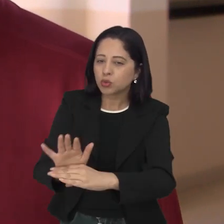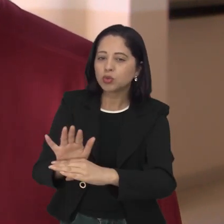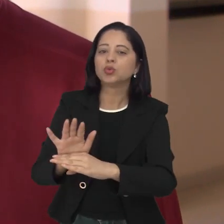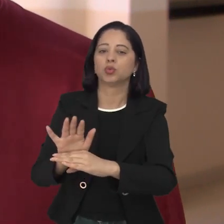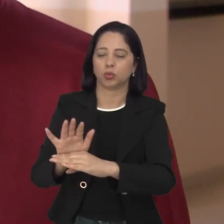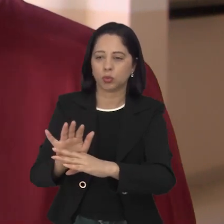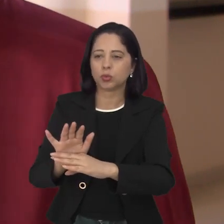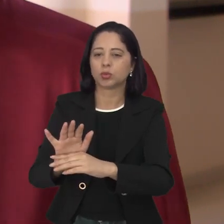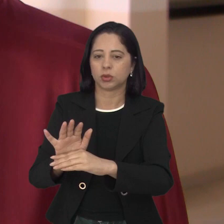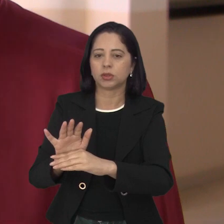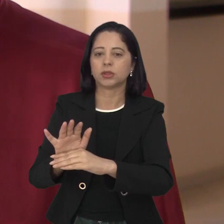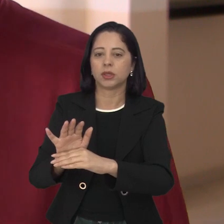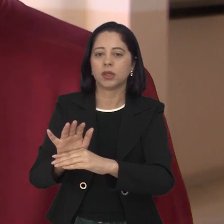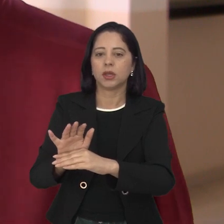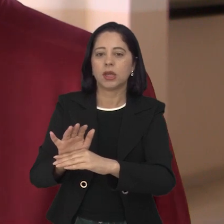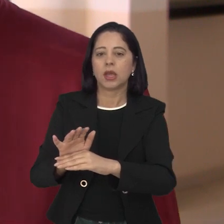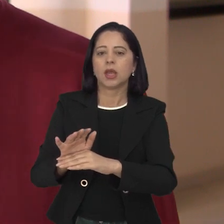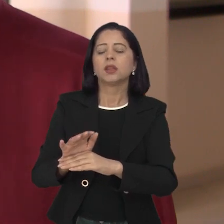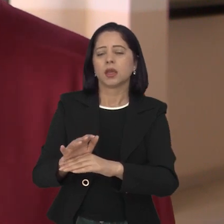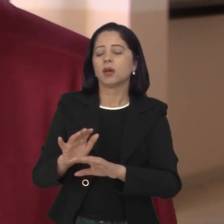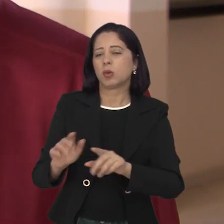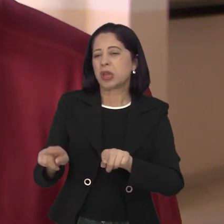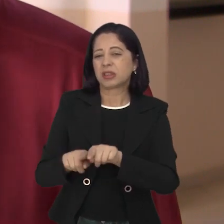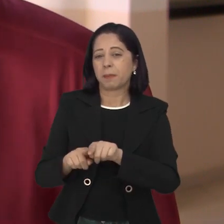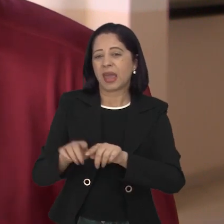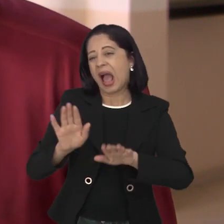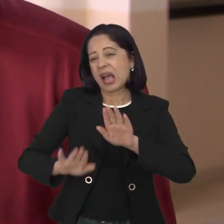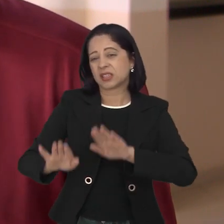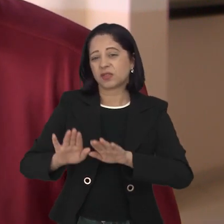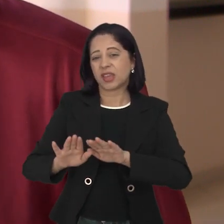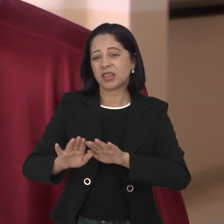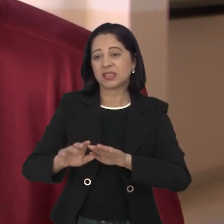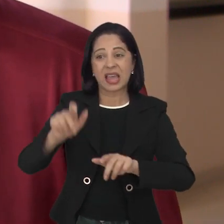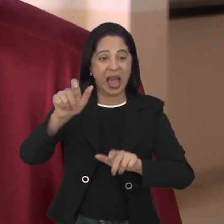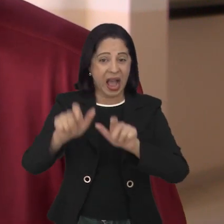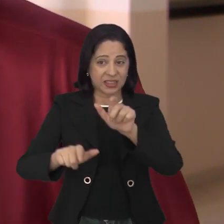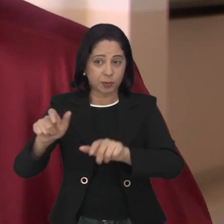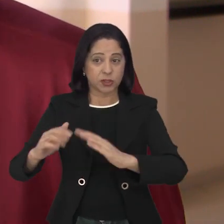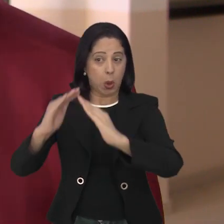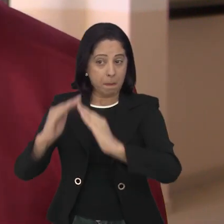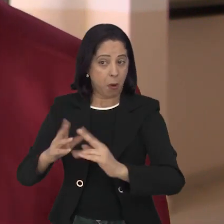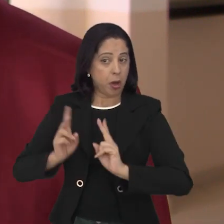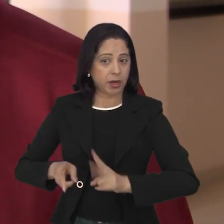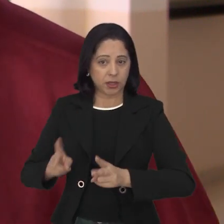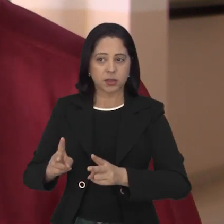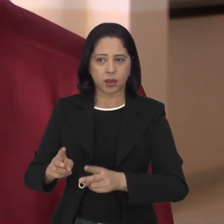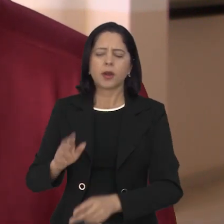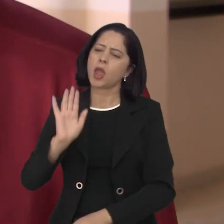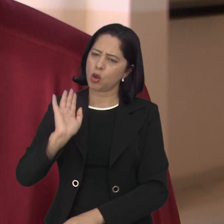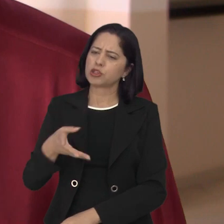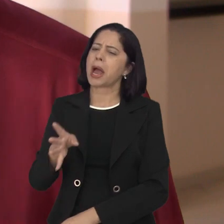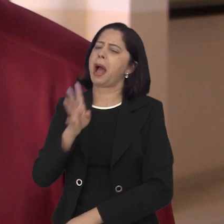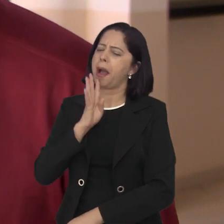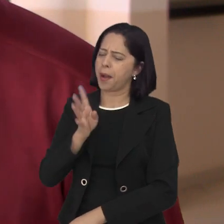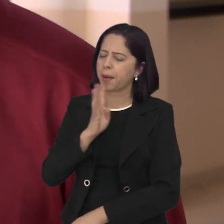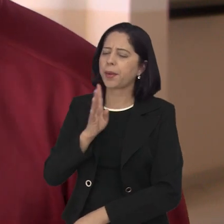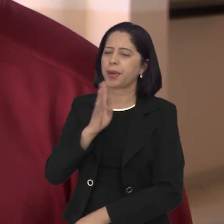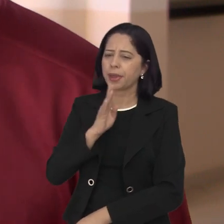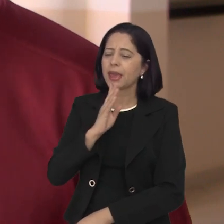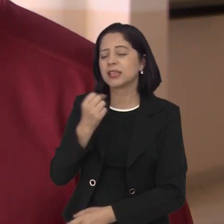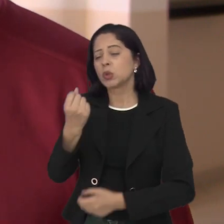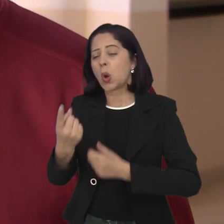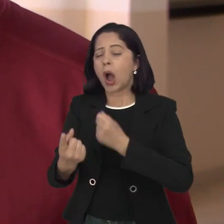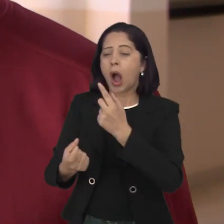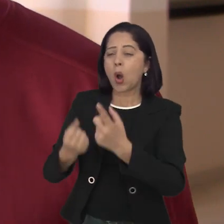socorros e assim você tem muitos casos que inclusive as pessoas ficam nas cidades Eu particularmente já trabalhei